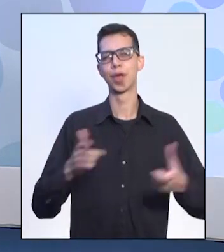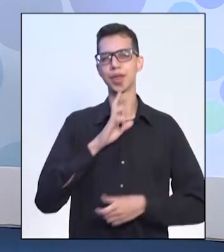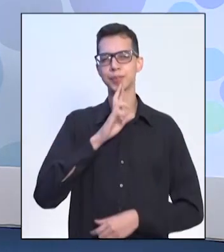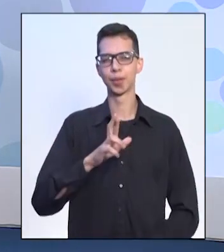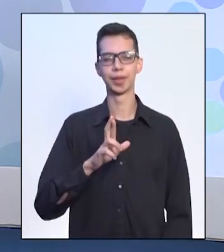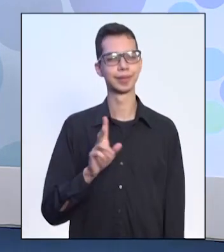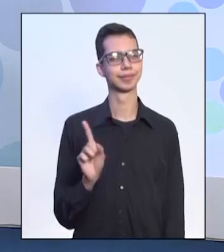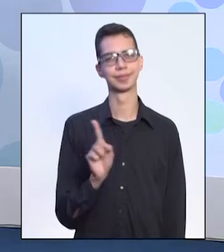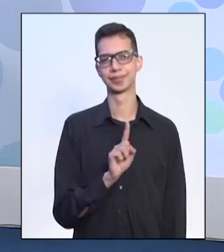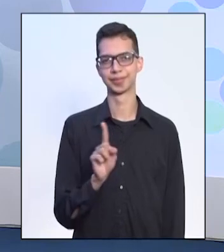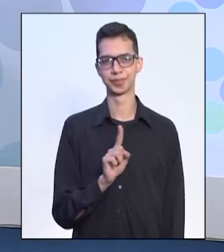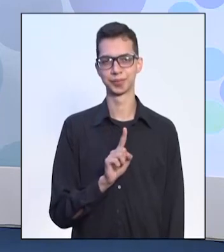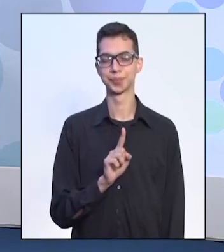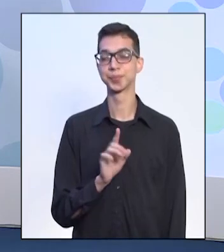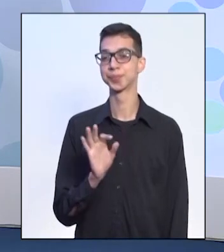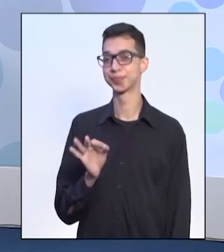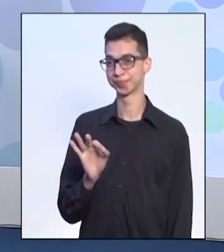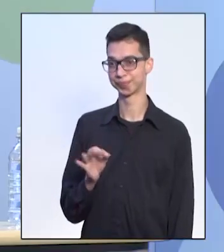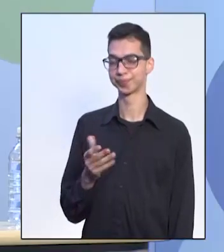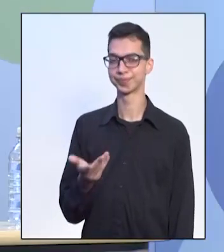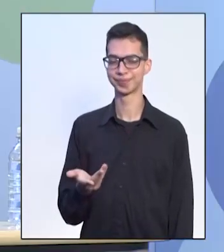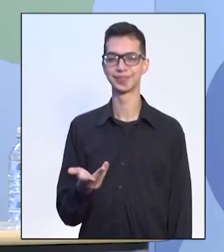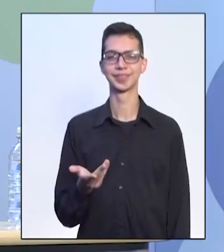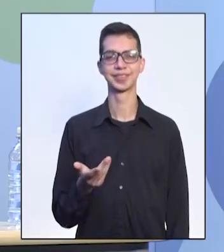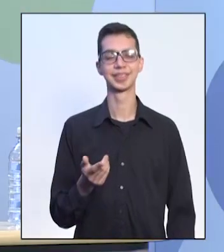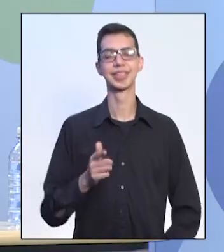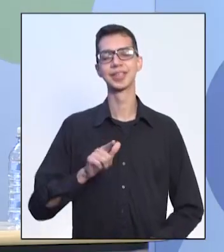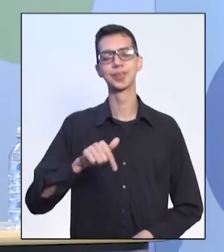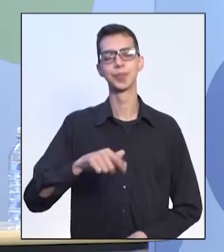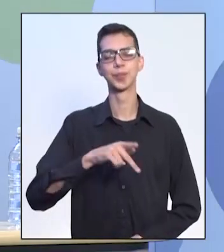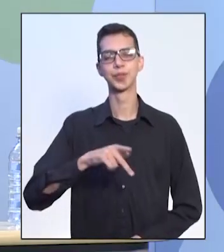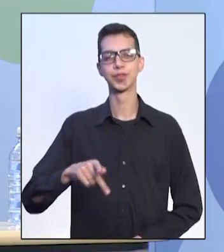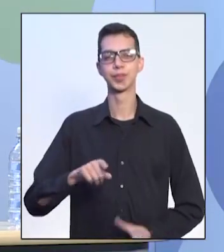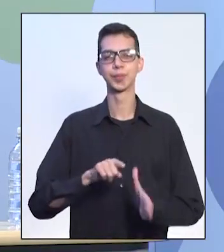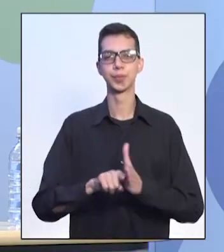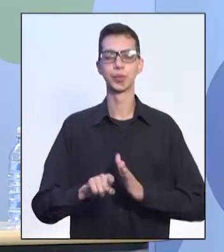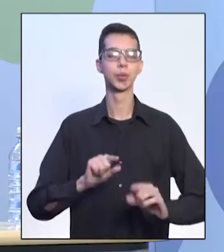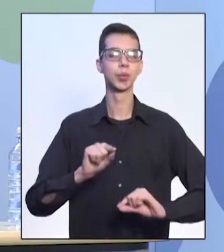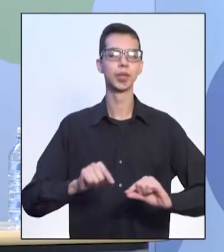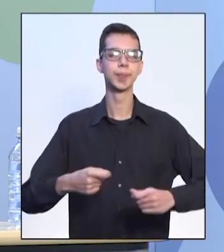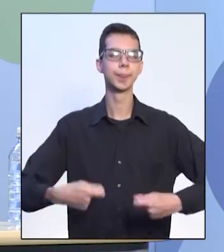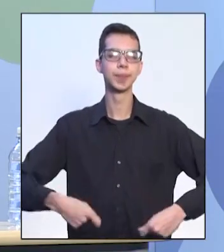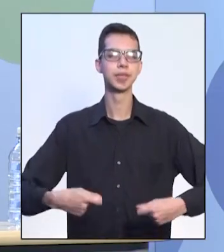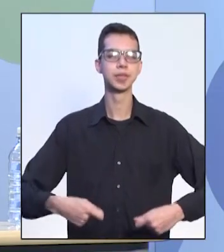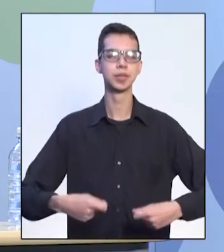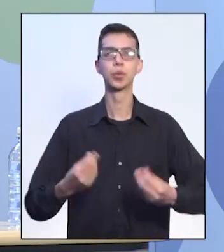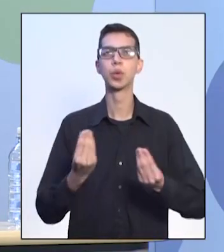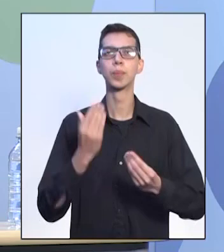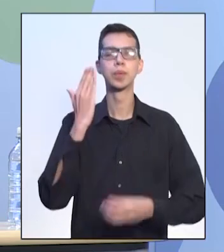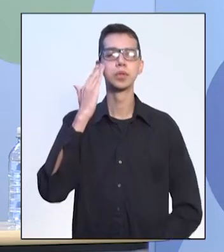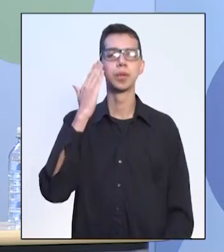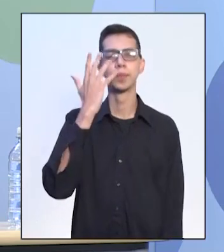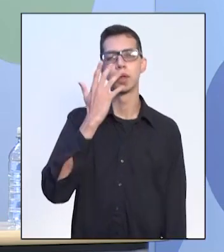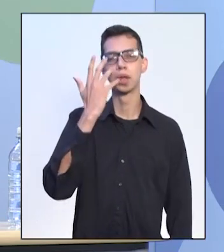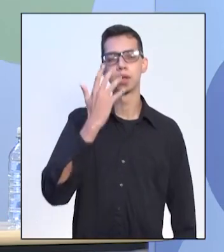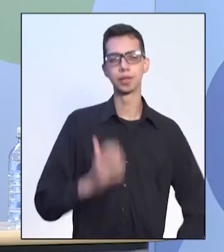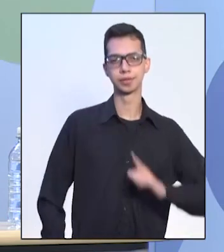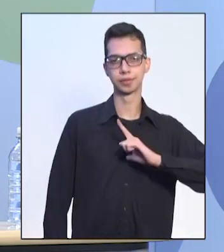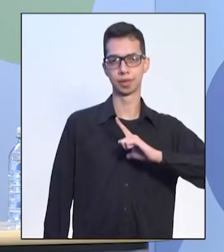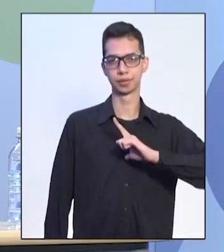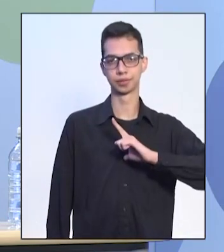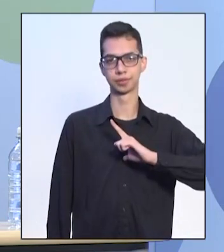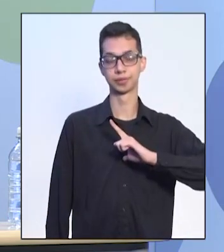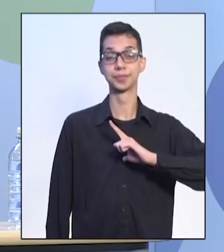é? Depois o professor perguntou o que é necessário para a gente saber que está apaixonado. Aí vocês